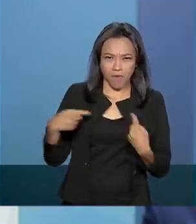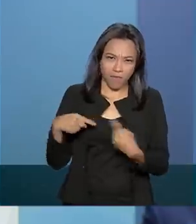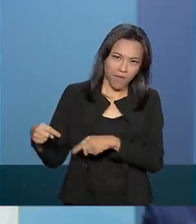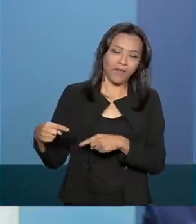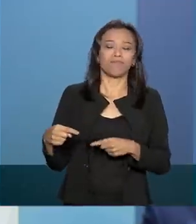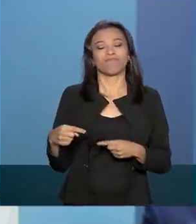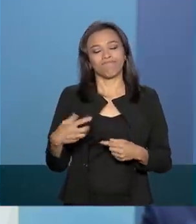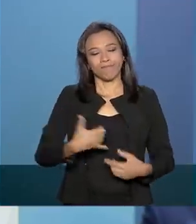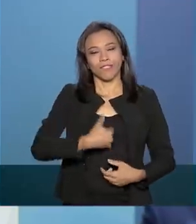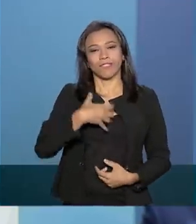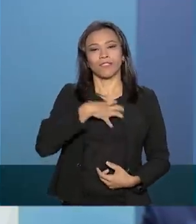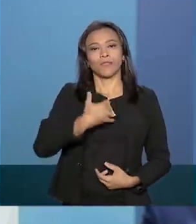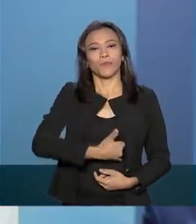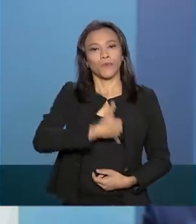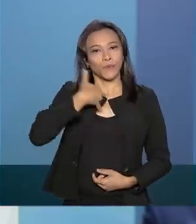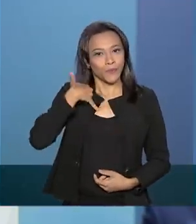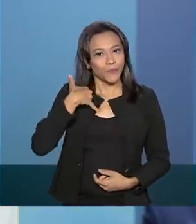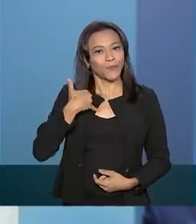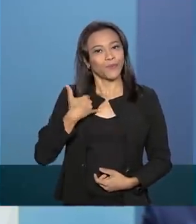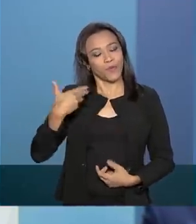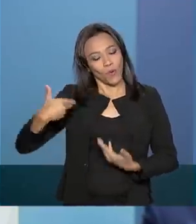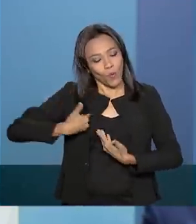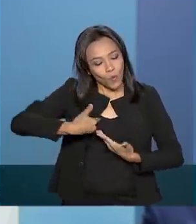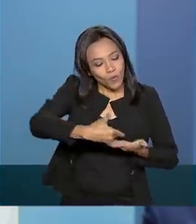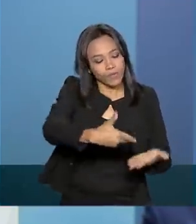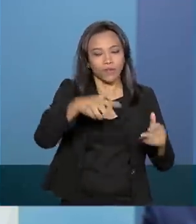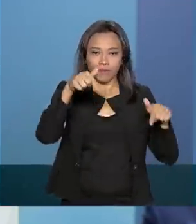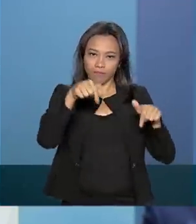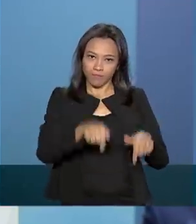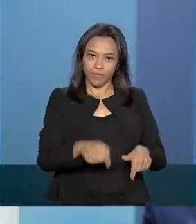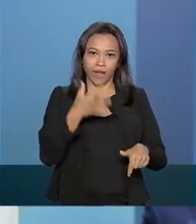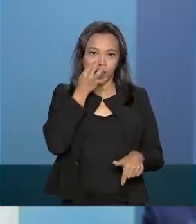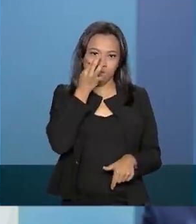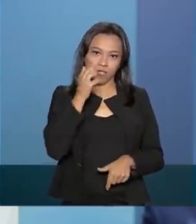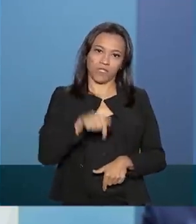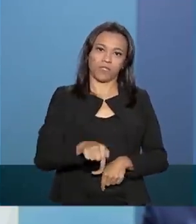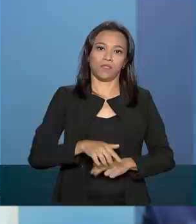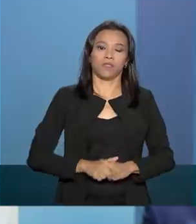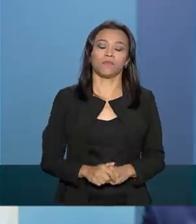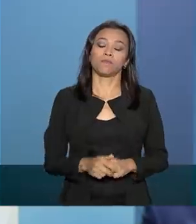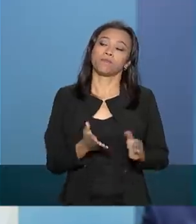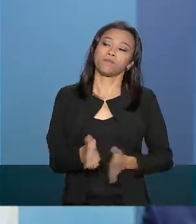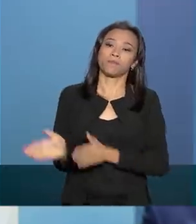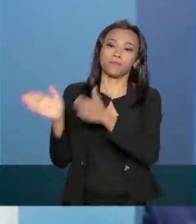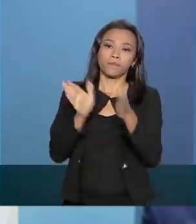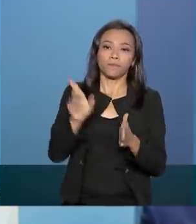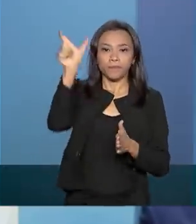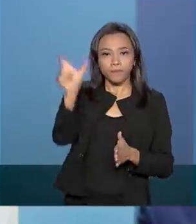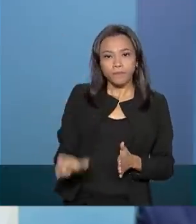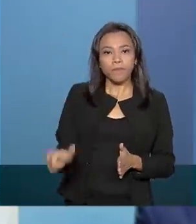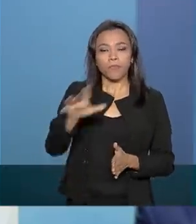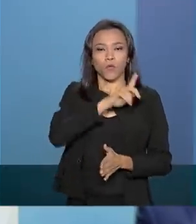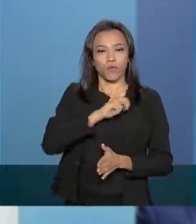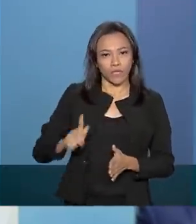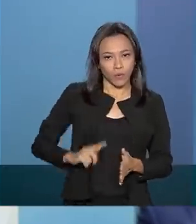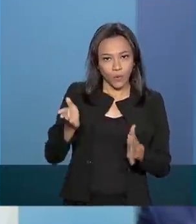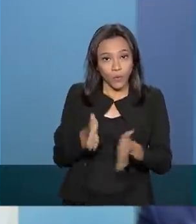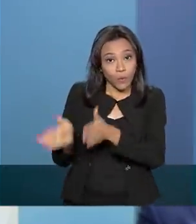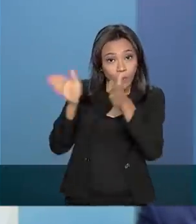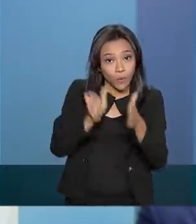é motivo de orgulho receber o seu convite para estar aqui. Prezado governador, prefeito,